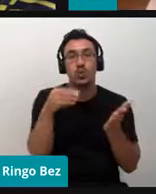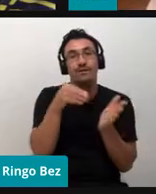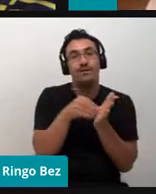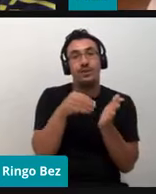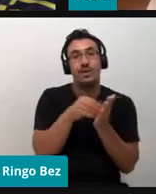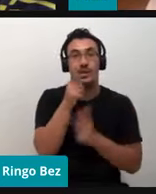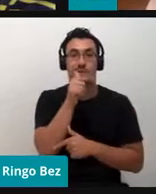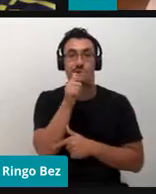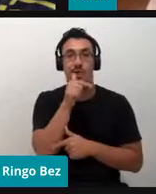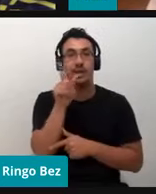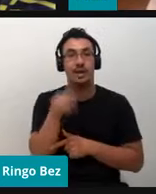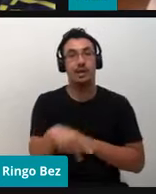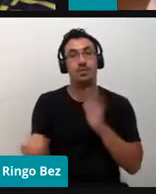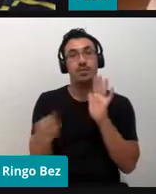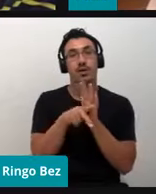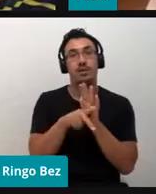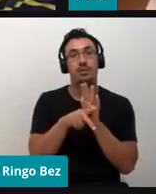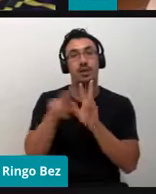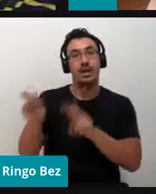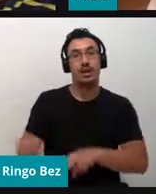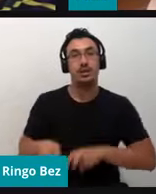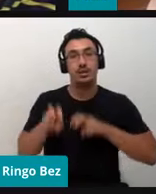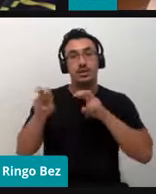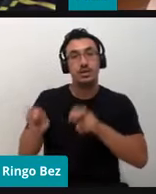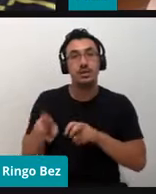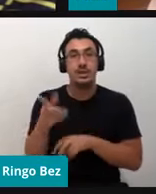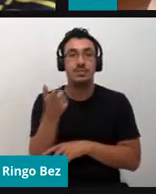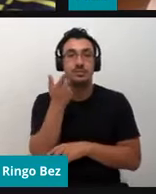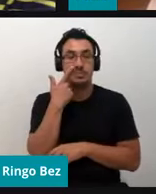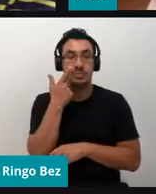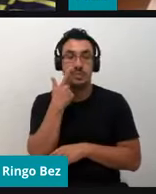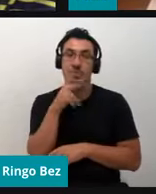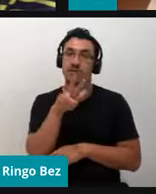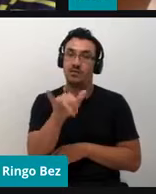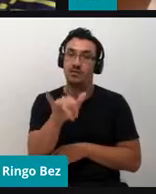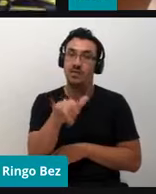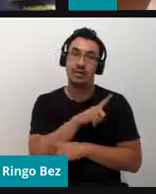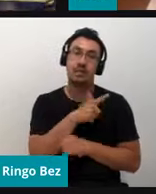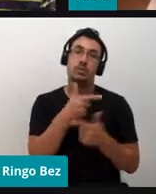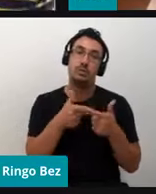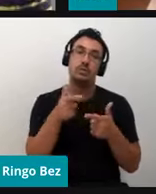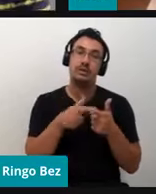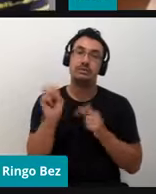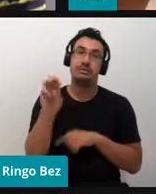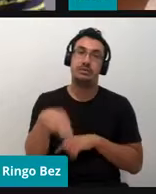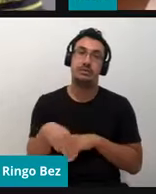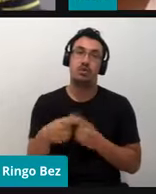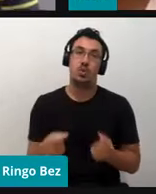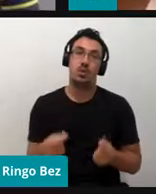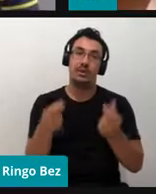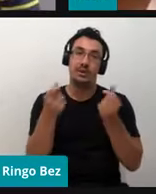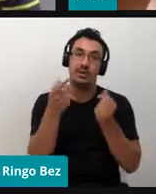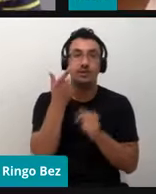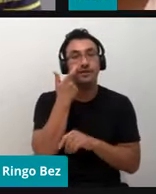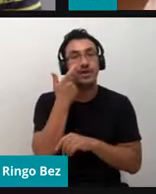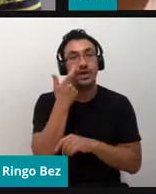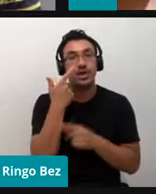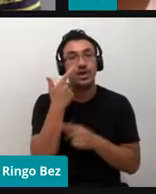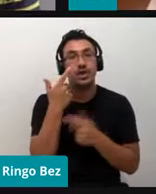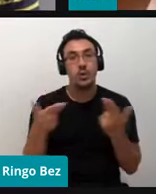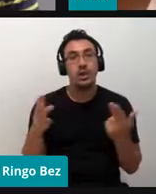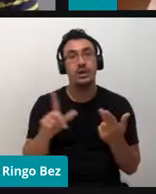na produção agrícola. Certamente vai ter impacto também na nossa balança comercial. Então, veja, as consequências